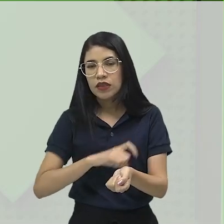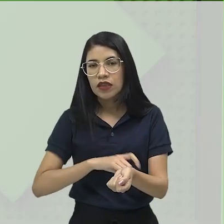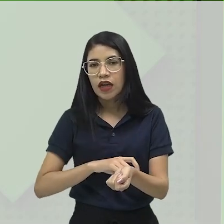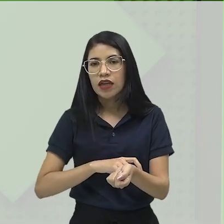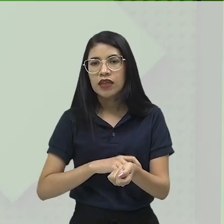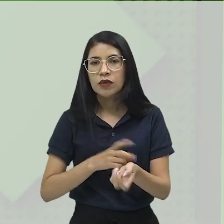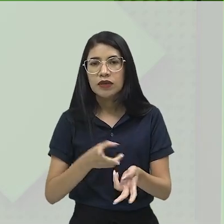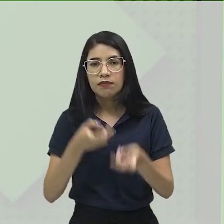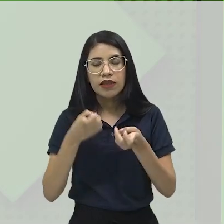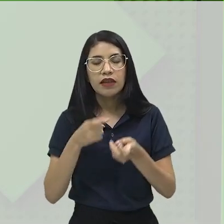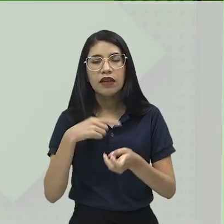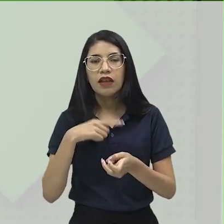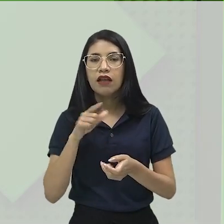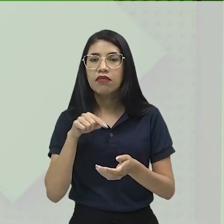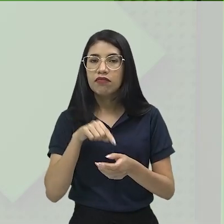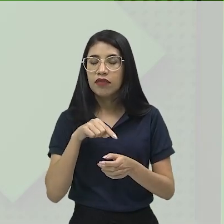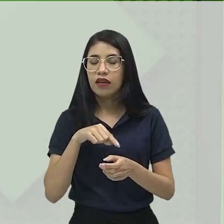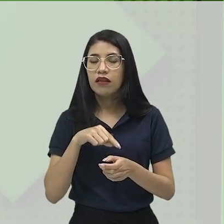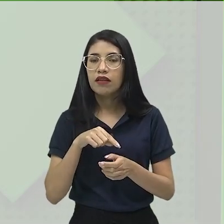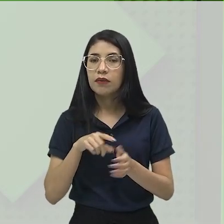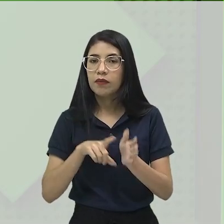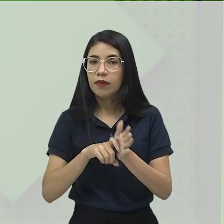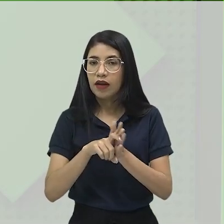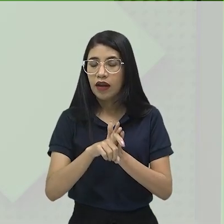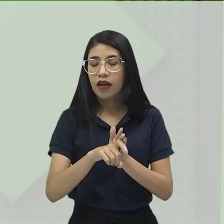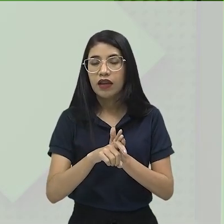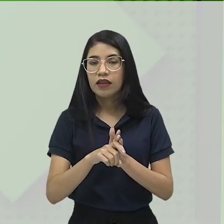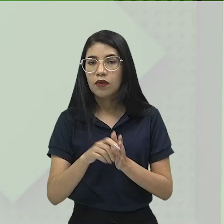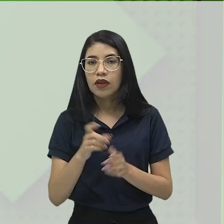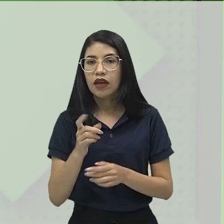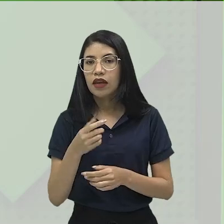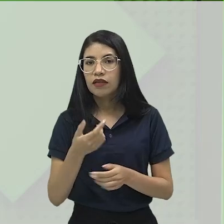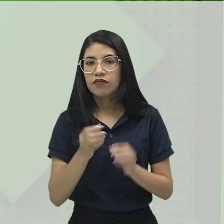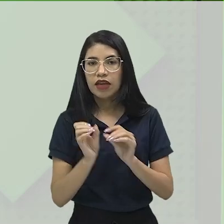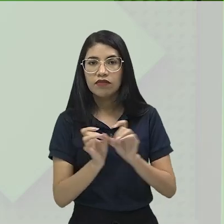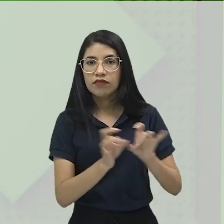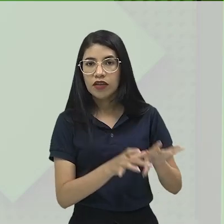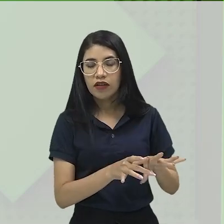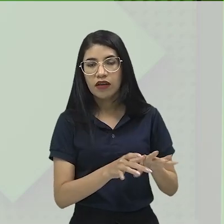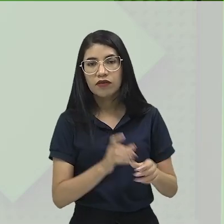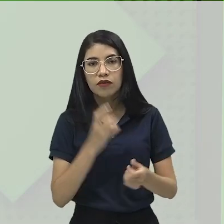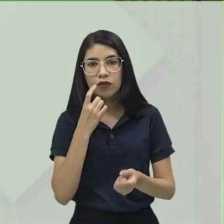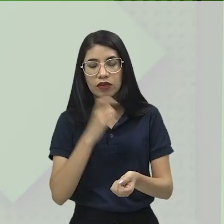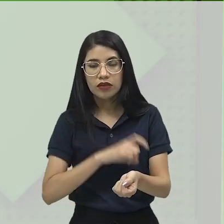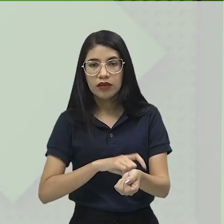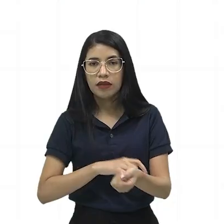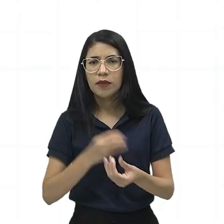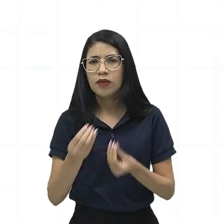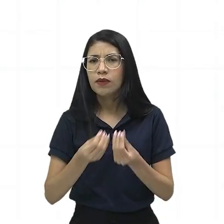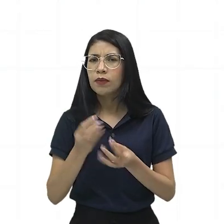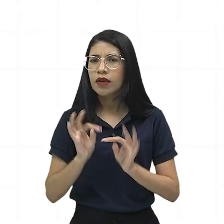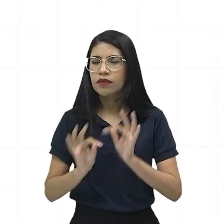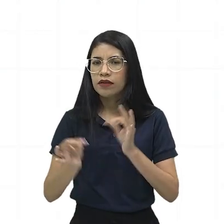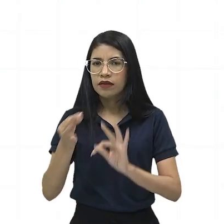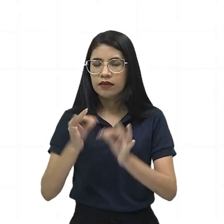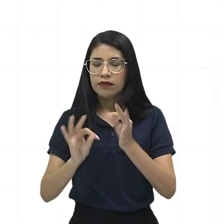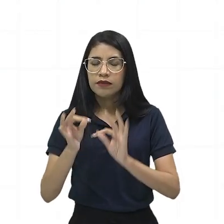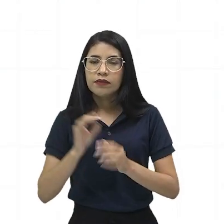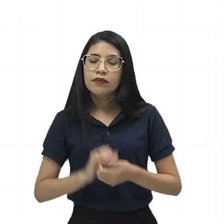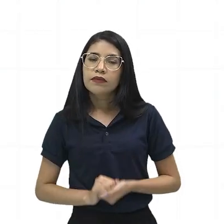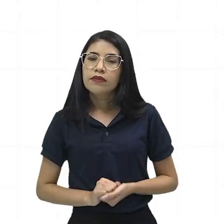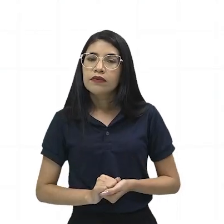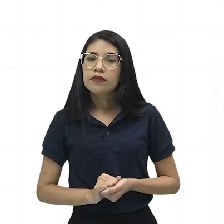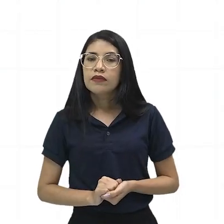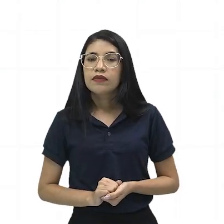é descartada. Então, por isso que é mais raro de acontecer, tá bom? E como seria o tratamento? No caso, aí, o